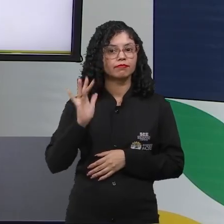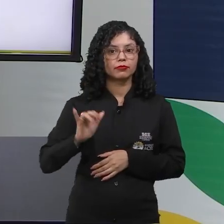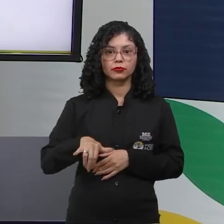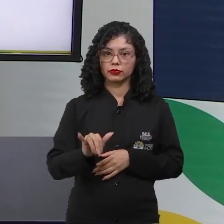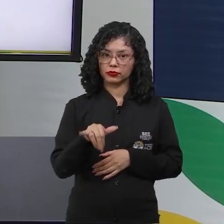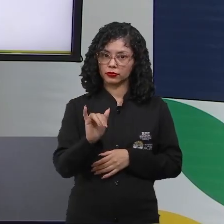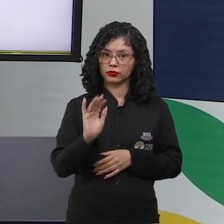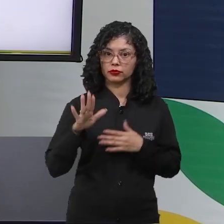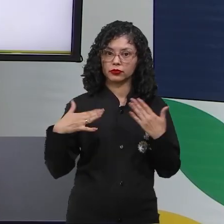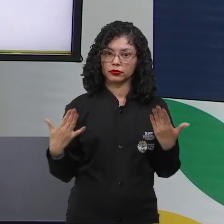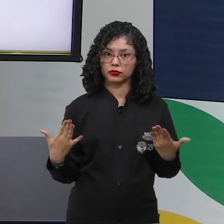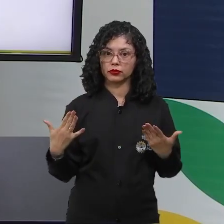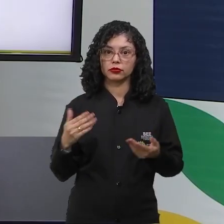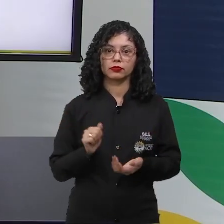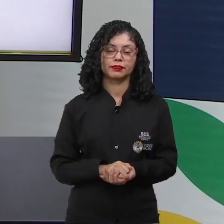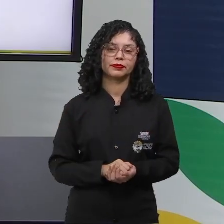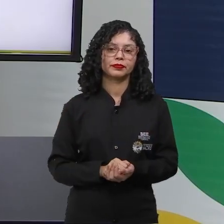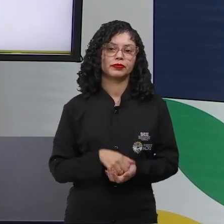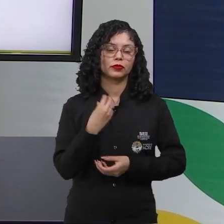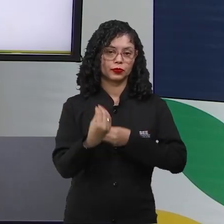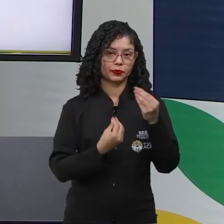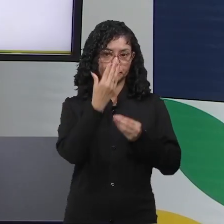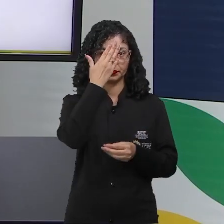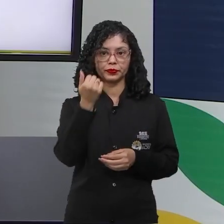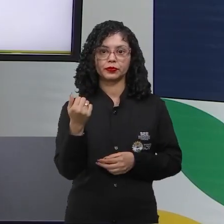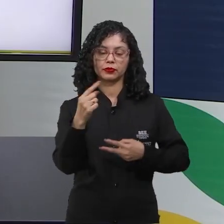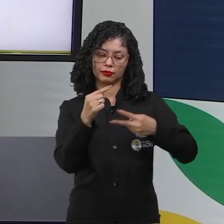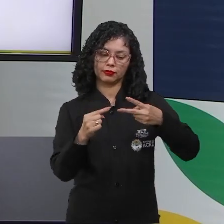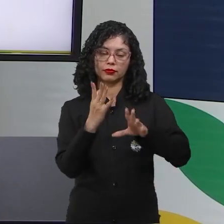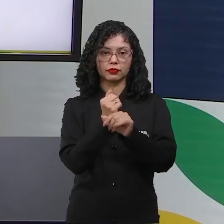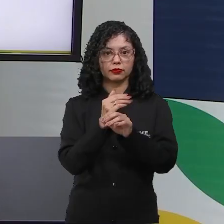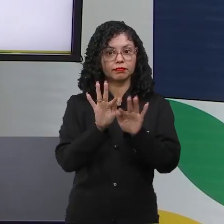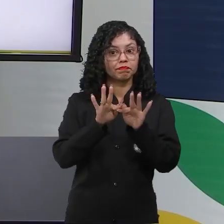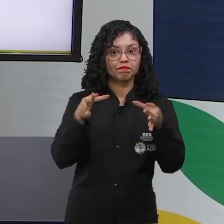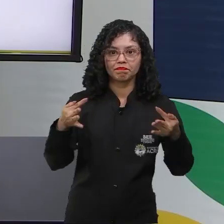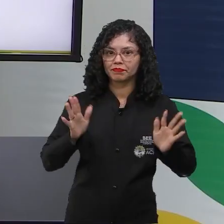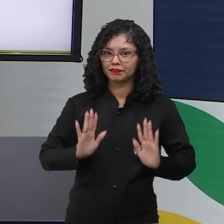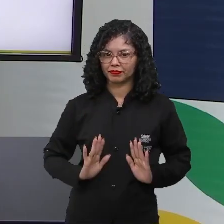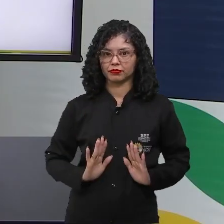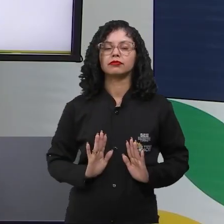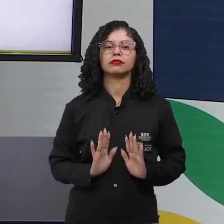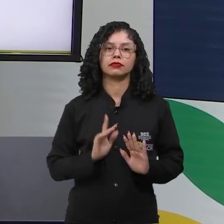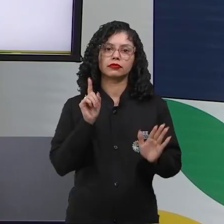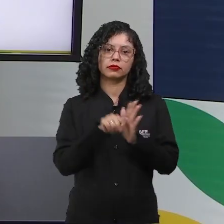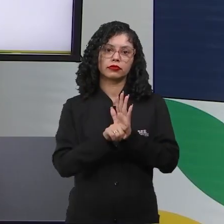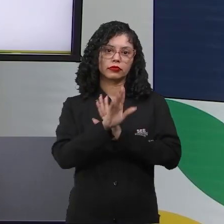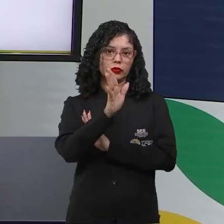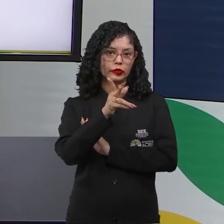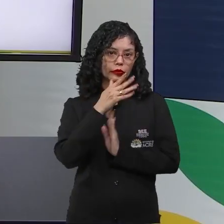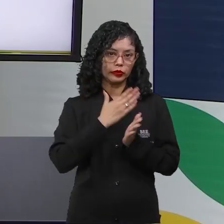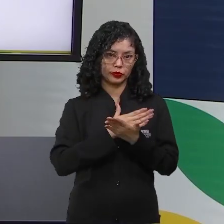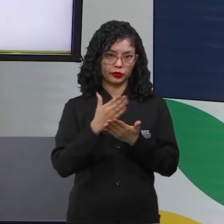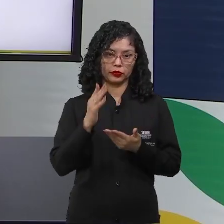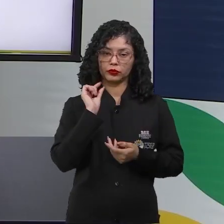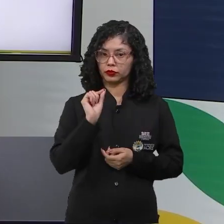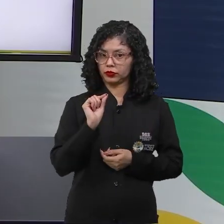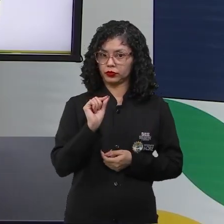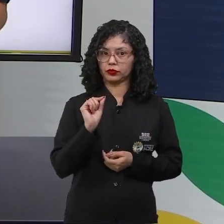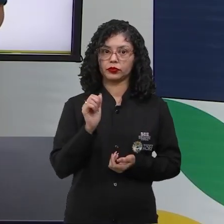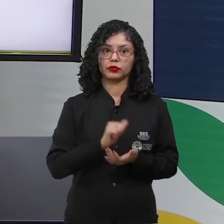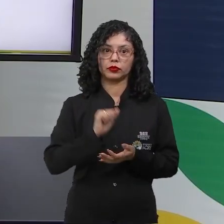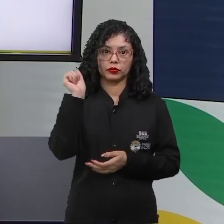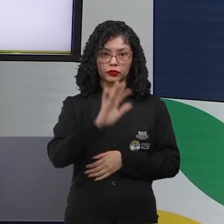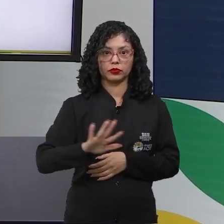qual é o valor de y. Como é que eu vou saber o valor da soma? Muito simples. A questão já nos diz no início que a